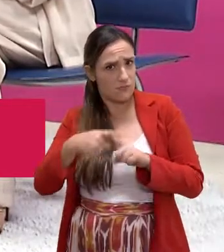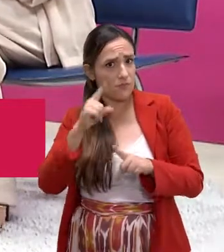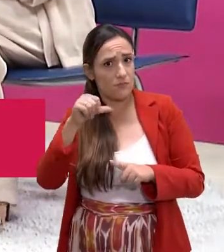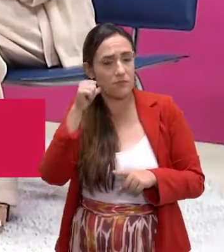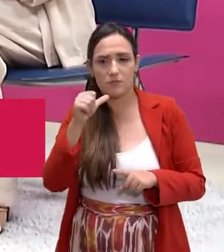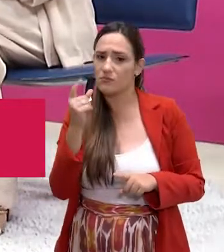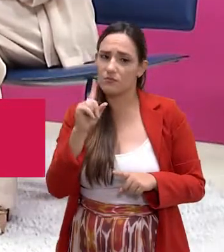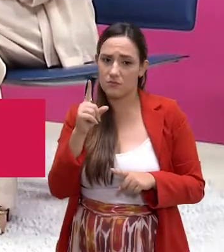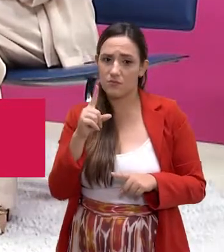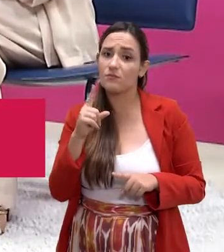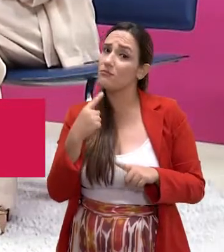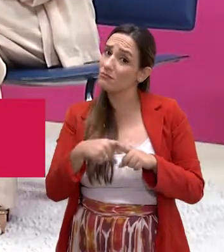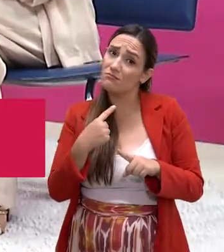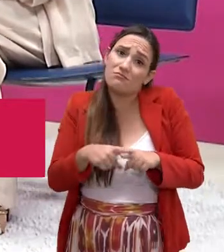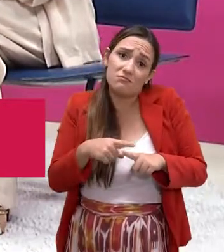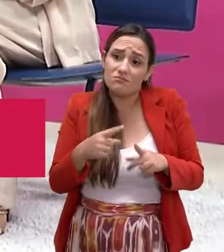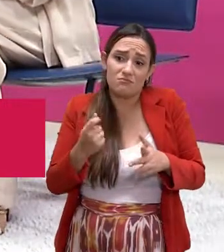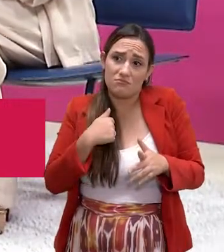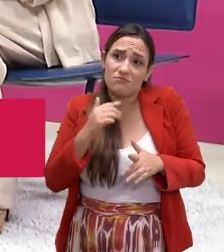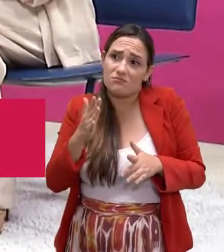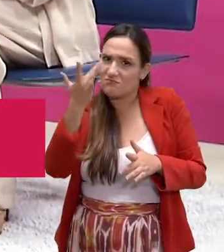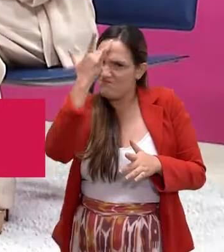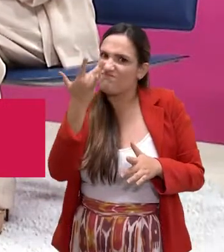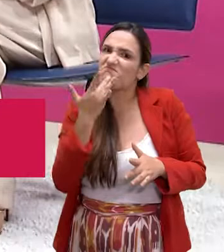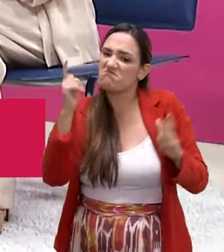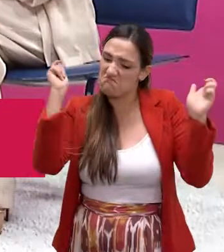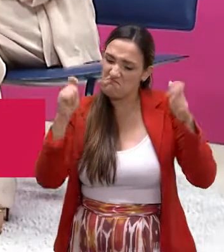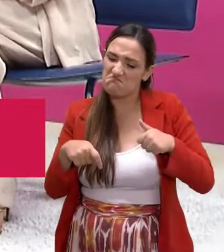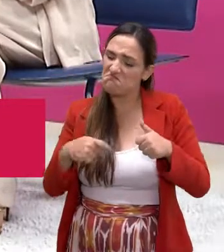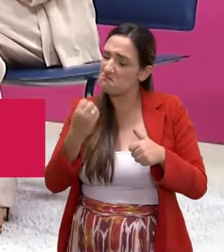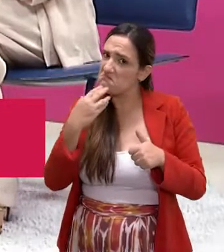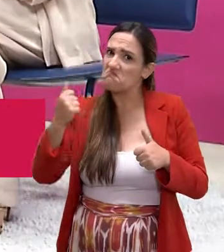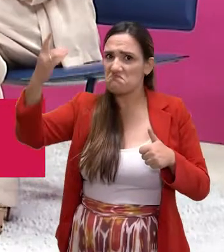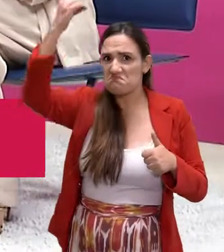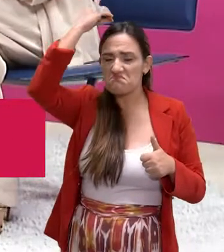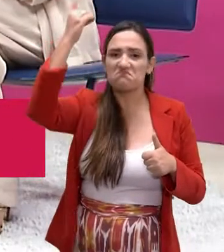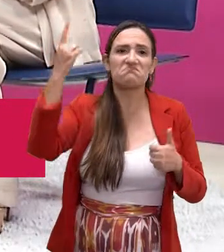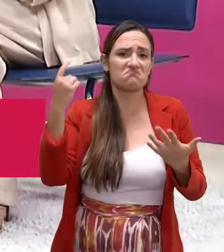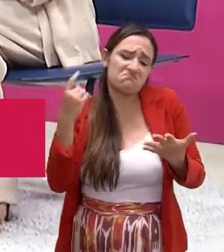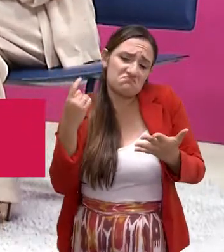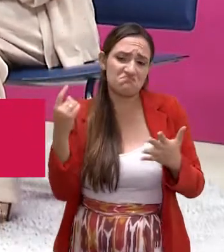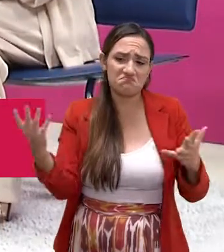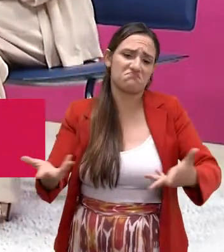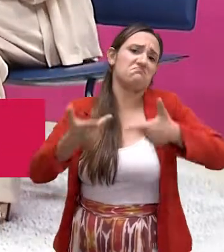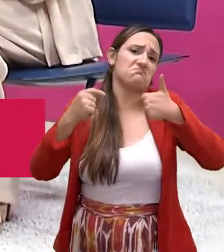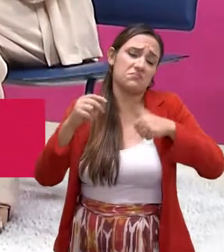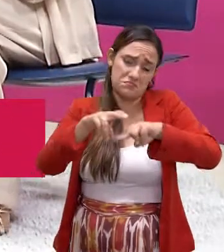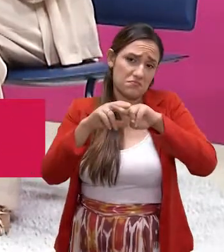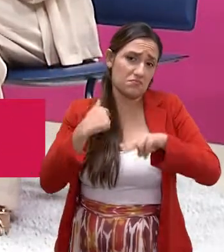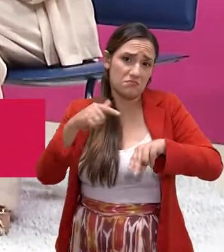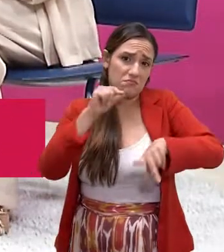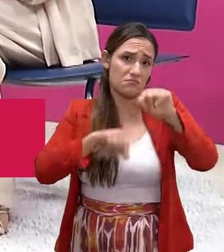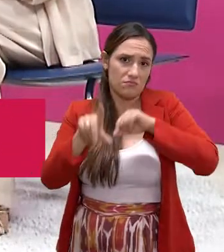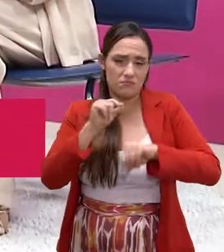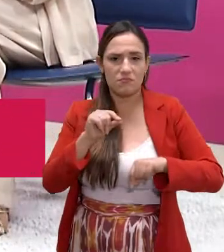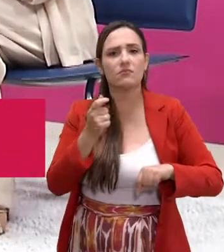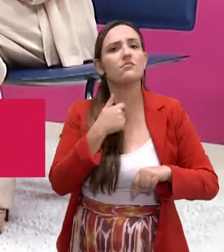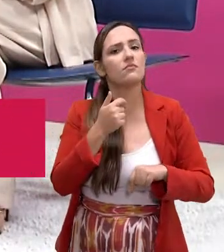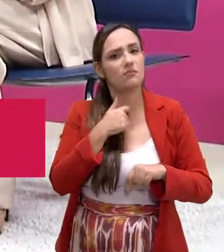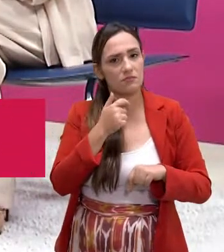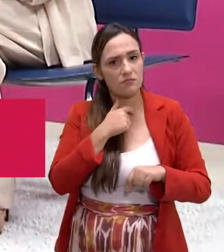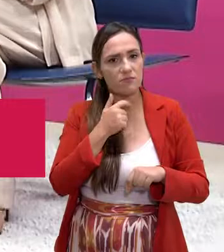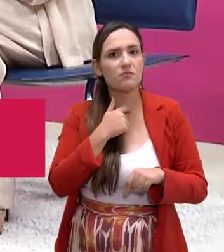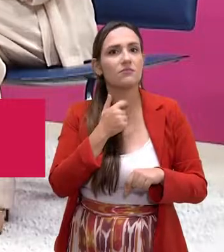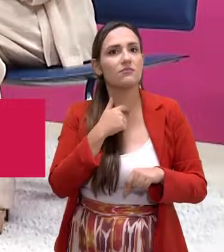aconteceu. Mas eu visualizo que essas mulheres desempenham tão bem o papel. No gabinete, por exemplo, eu já até pensei, sabe, em dar